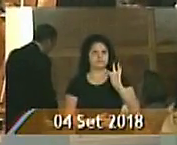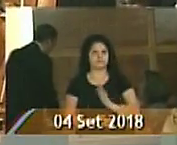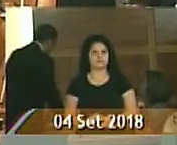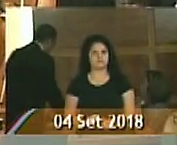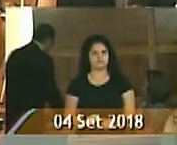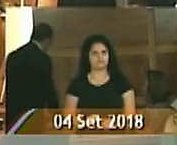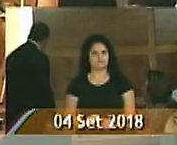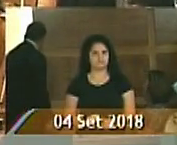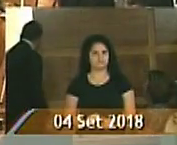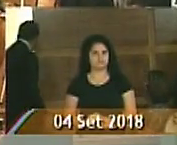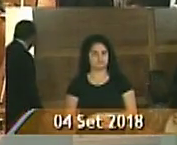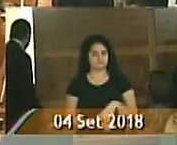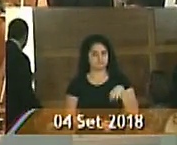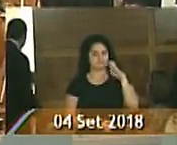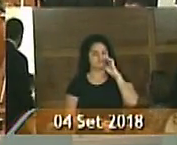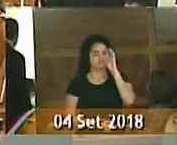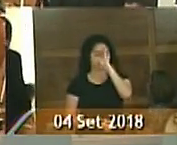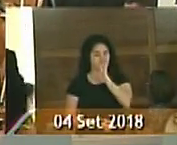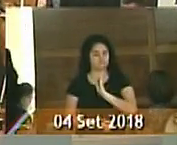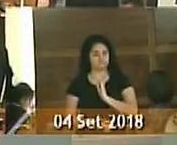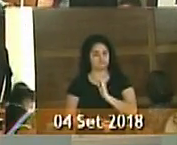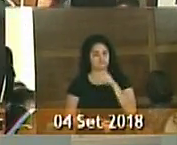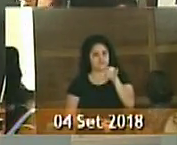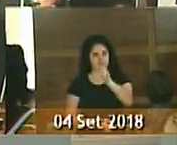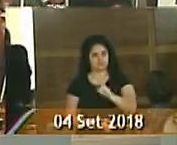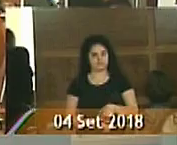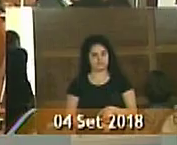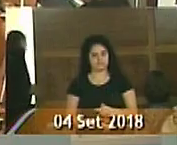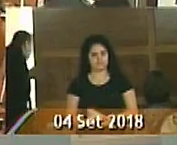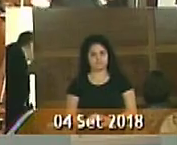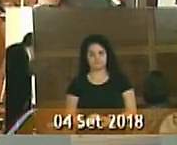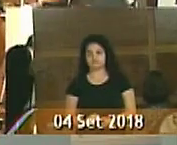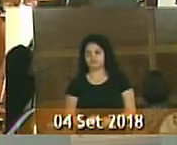Timóteo, vereadora Tite Brasil, vereador José Augusto.